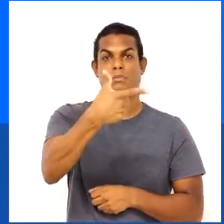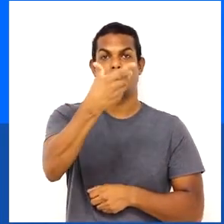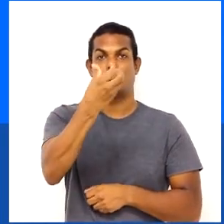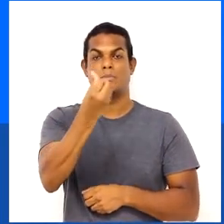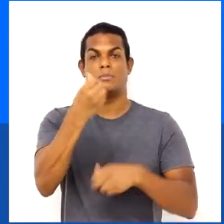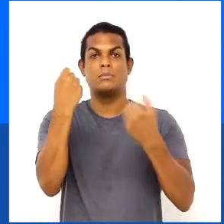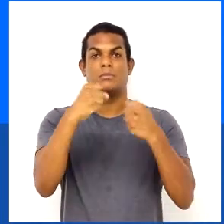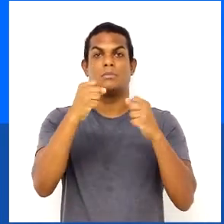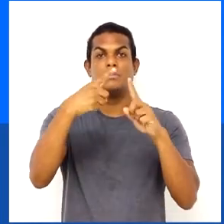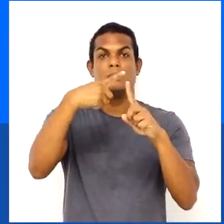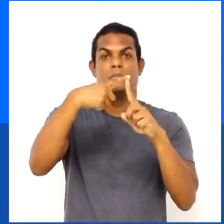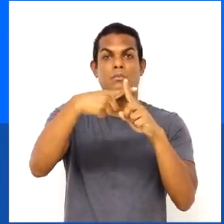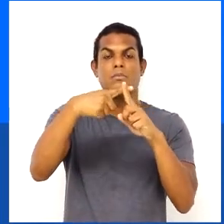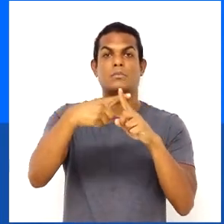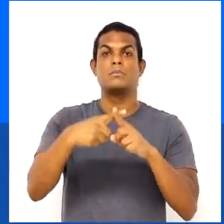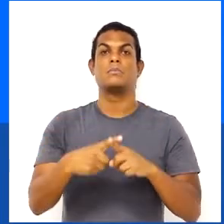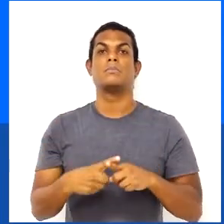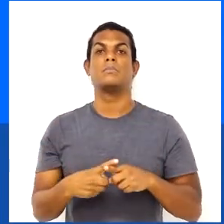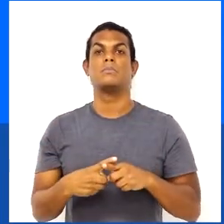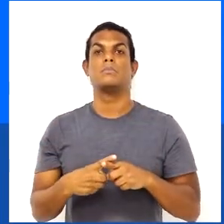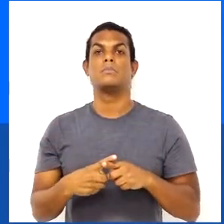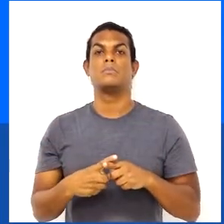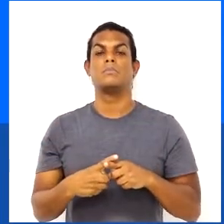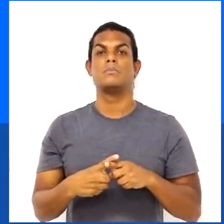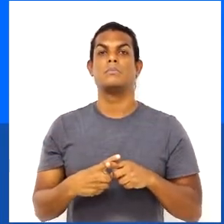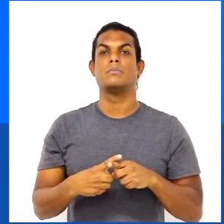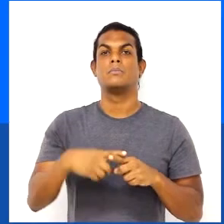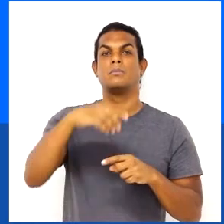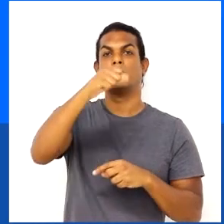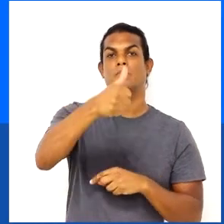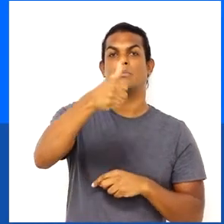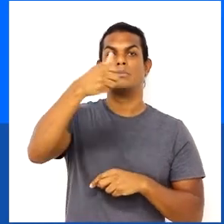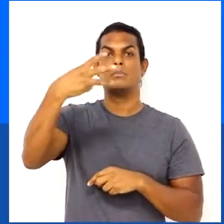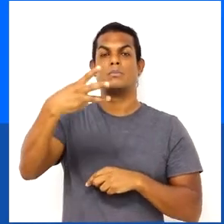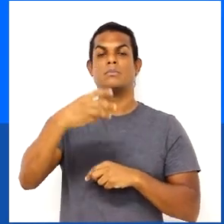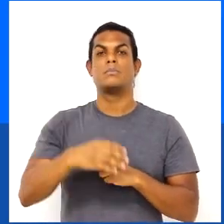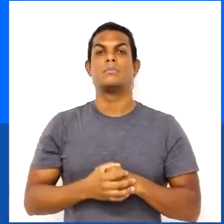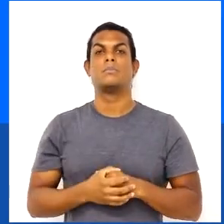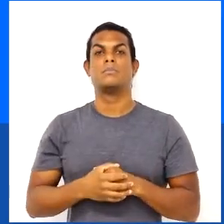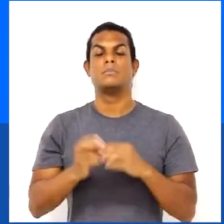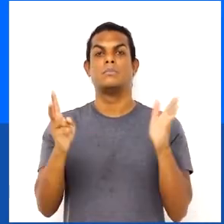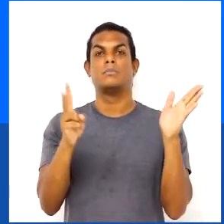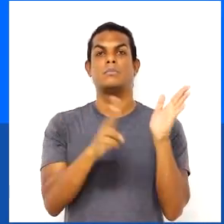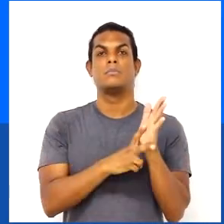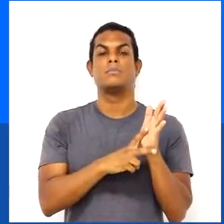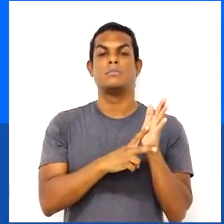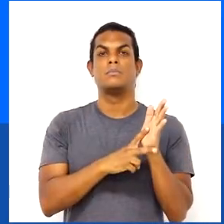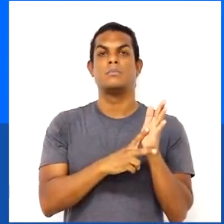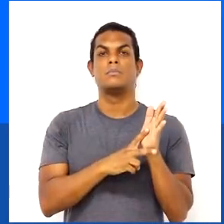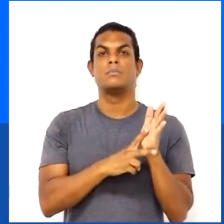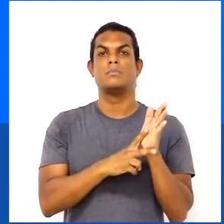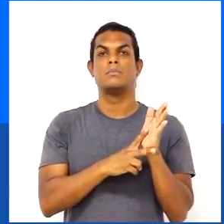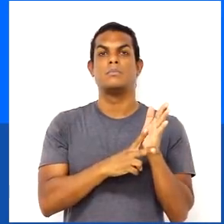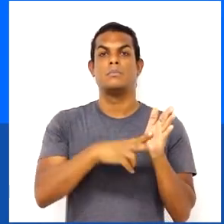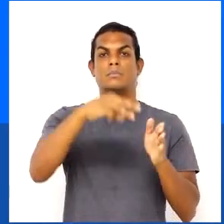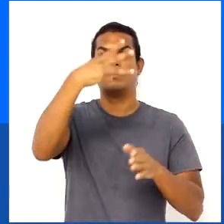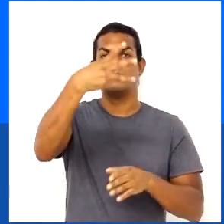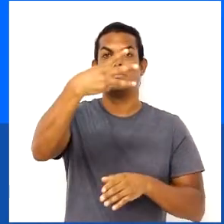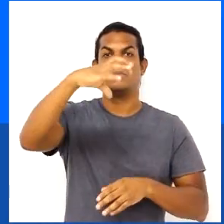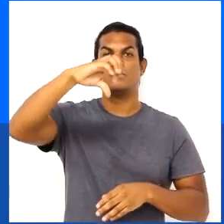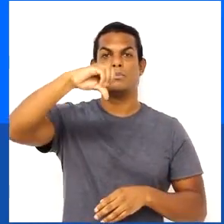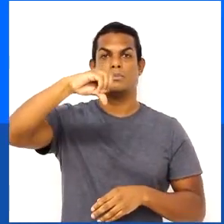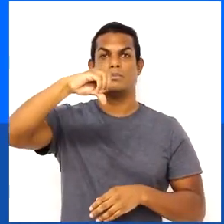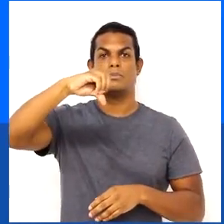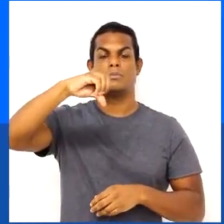ser somado com o valor 13 da frequência absoluta, resultando o valor